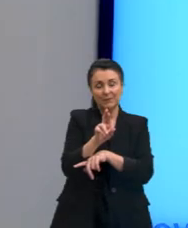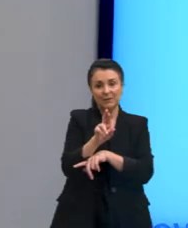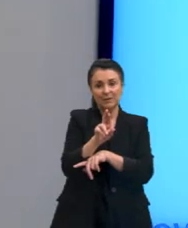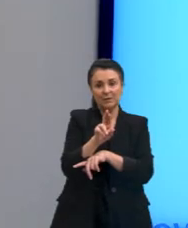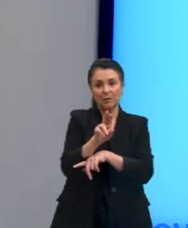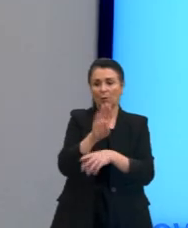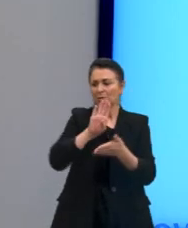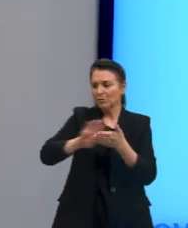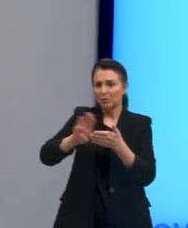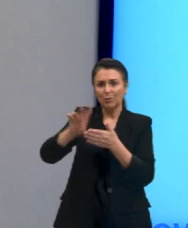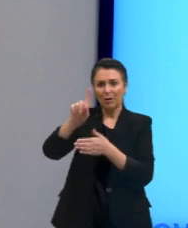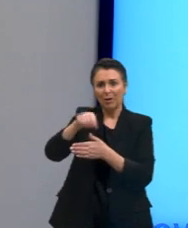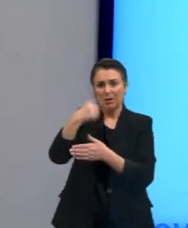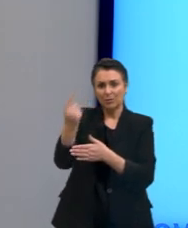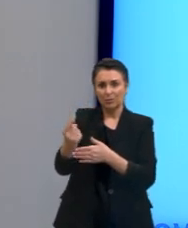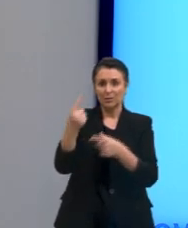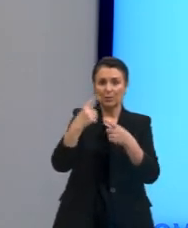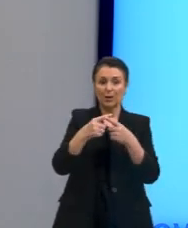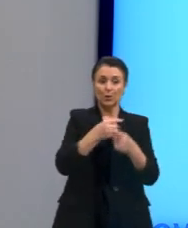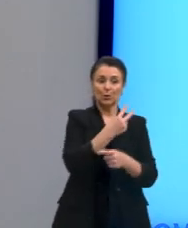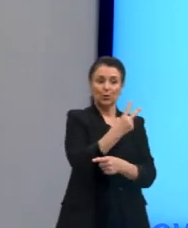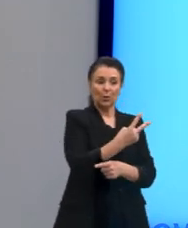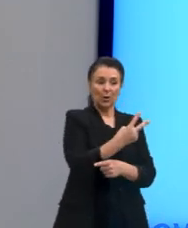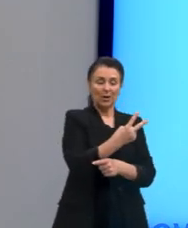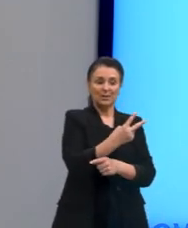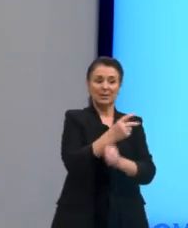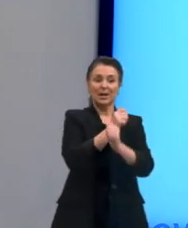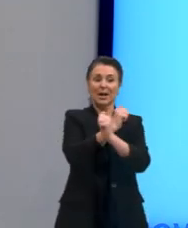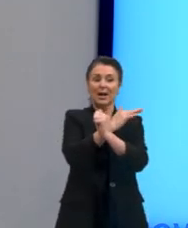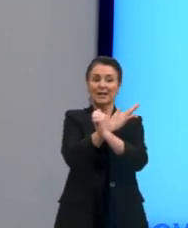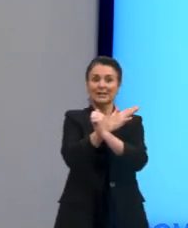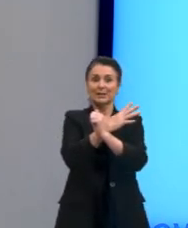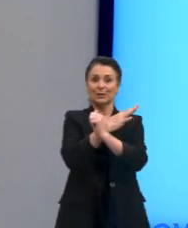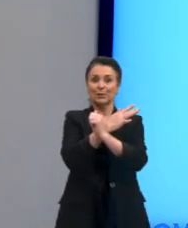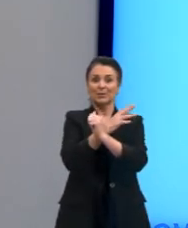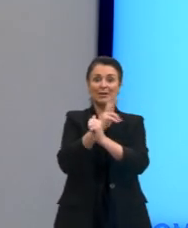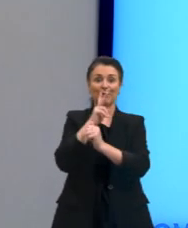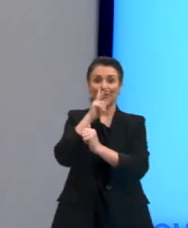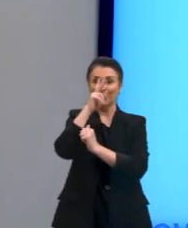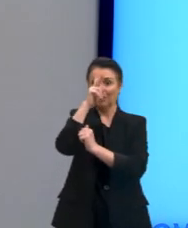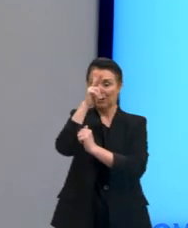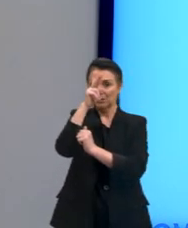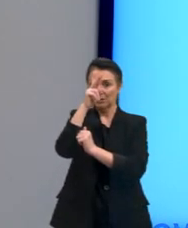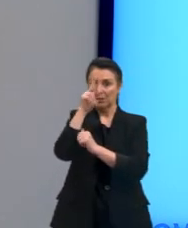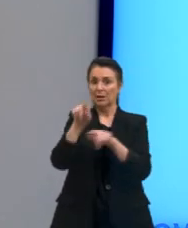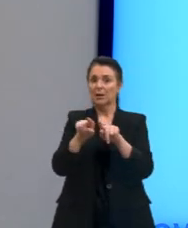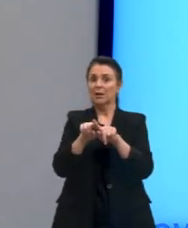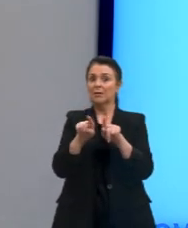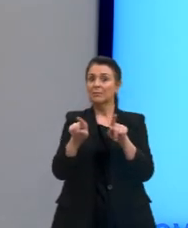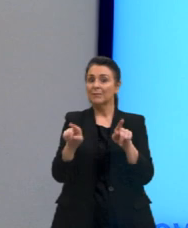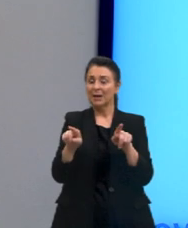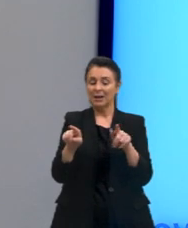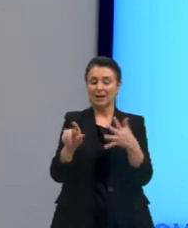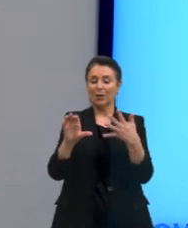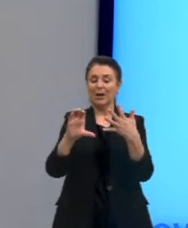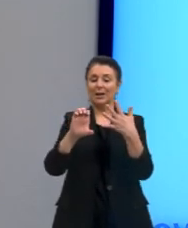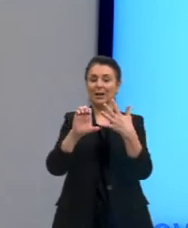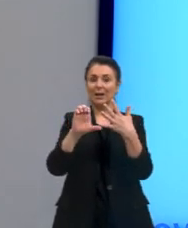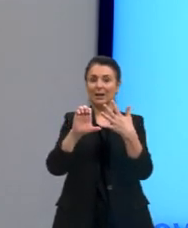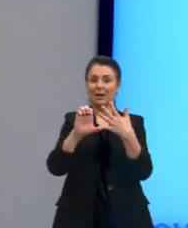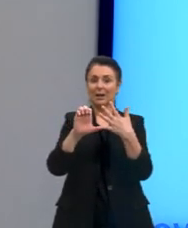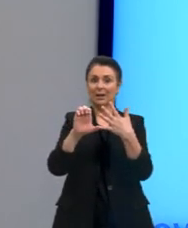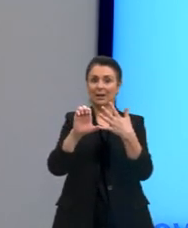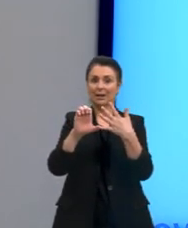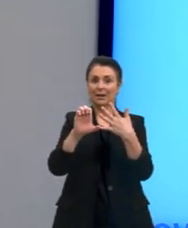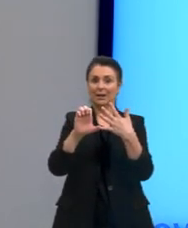deu descartou todas as outras porque os dois deram ácidos fortes mas só para desencargo na e eu